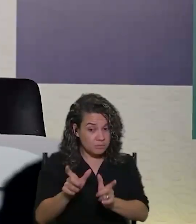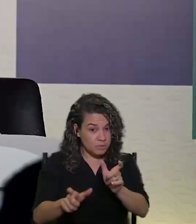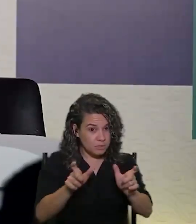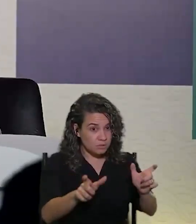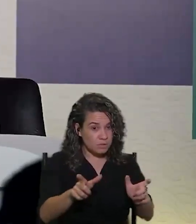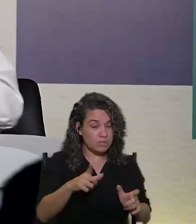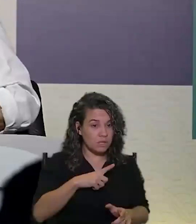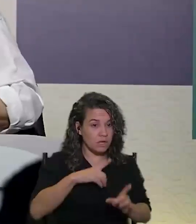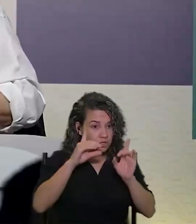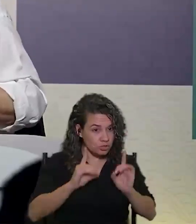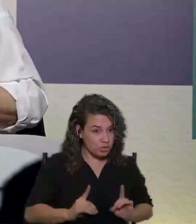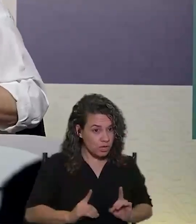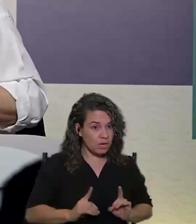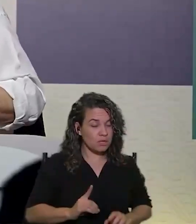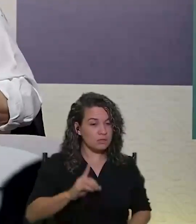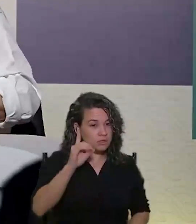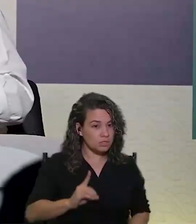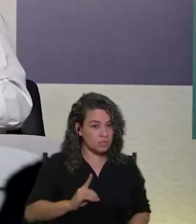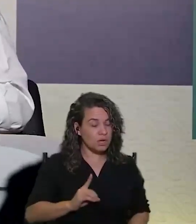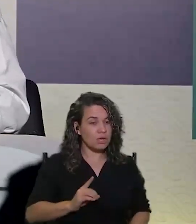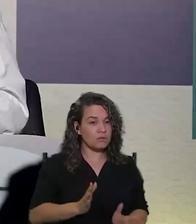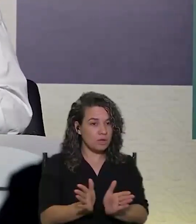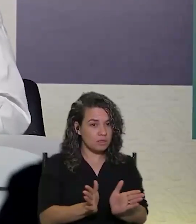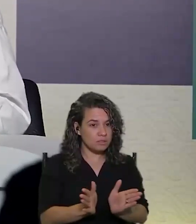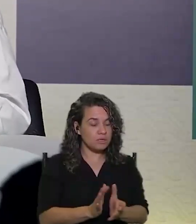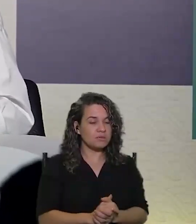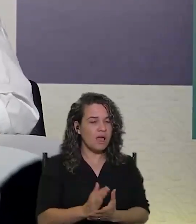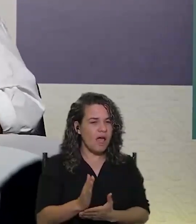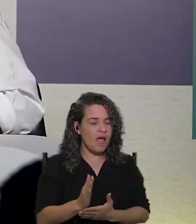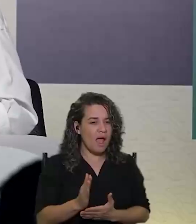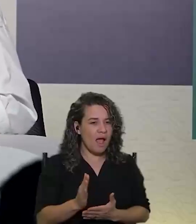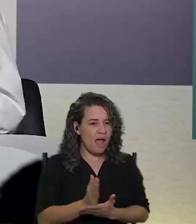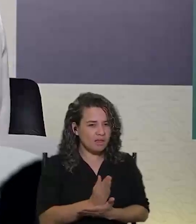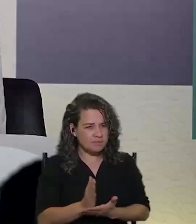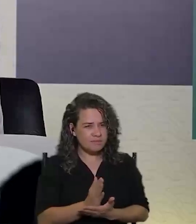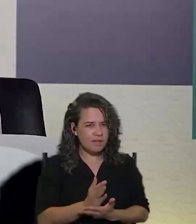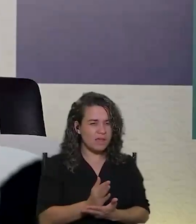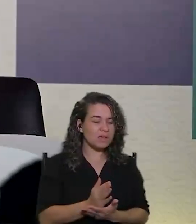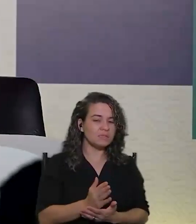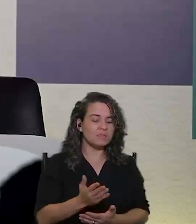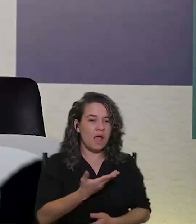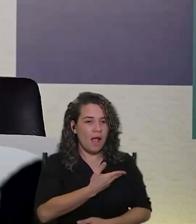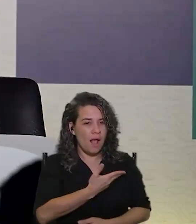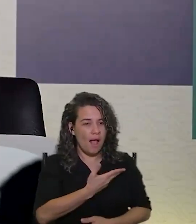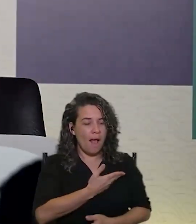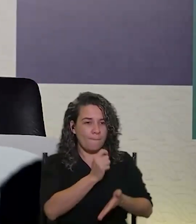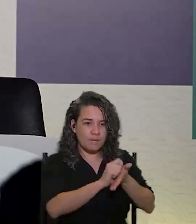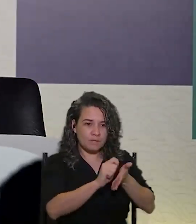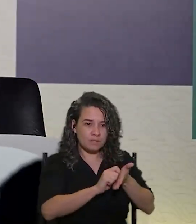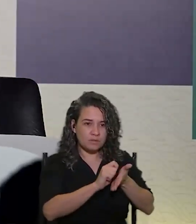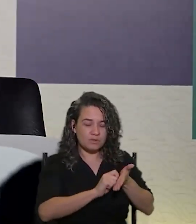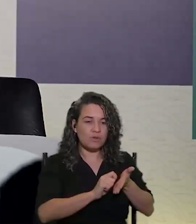acesso, de vez em quando vem umas pessoas para mim, assim, uns colegas escritores, assim: pô, Sérgio, vocês têm que levar esse problema lá